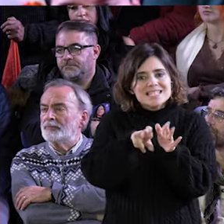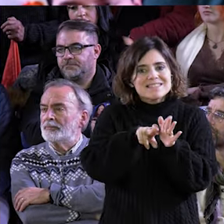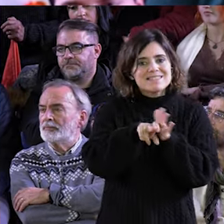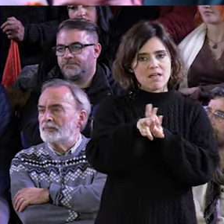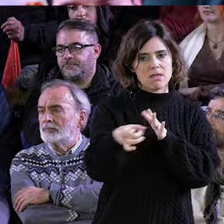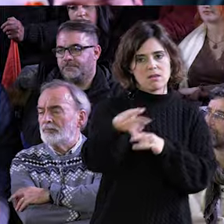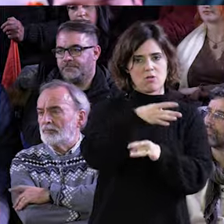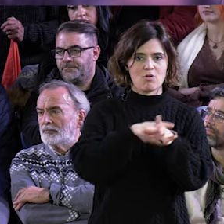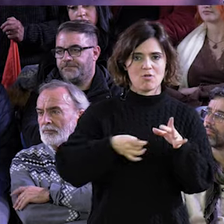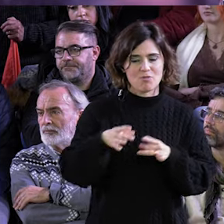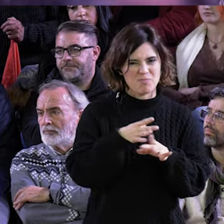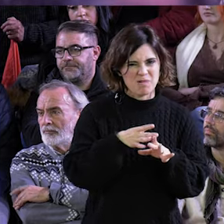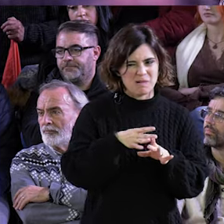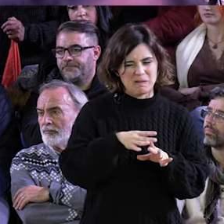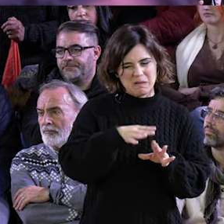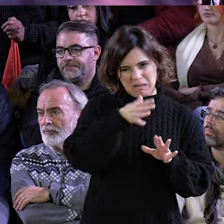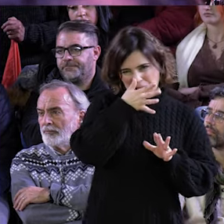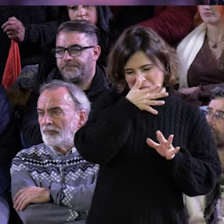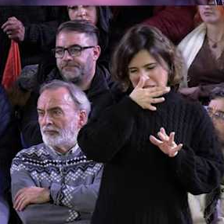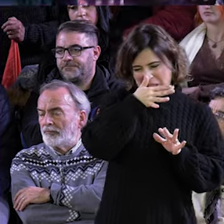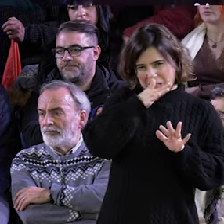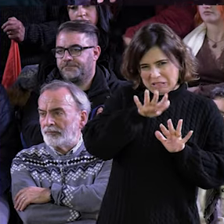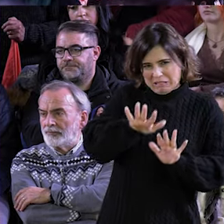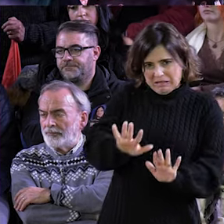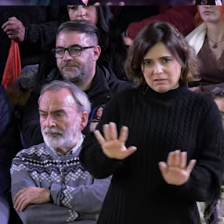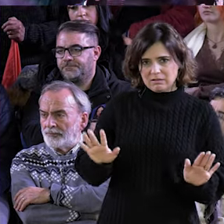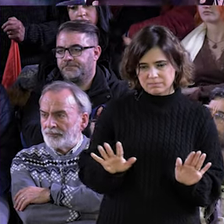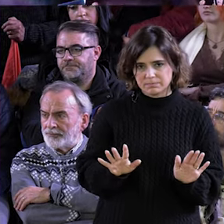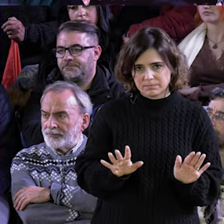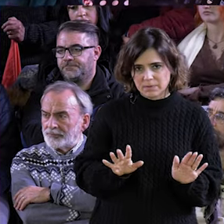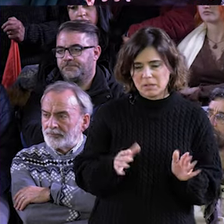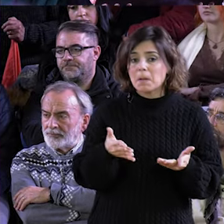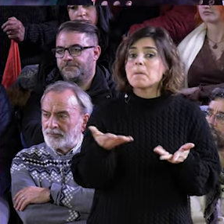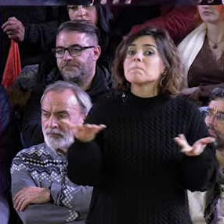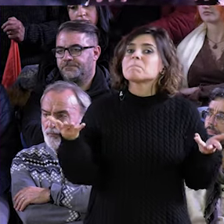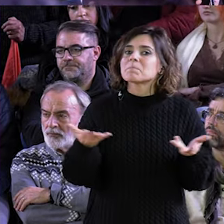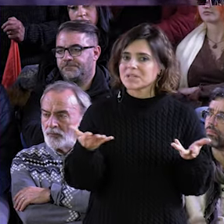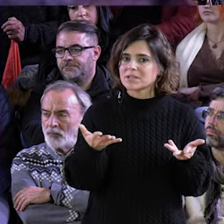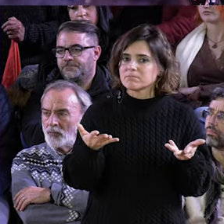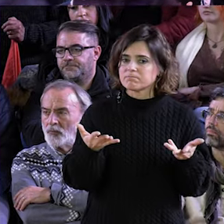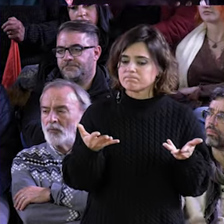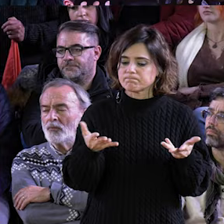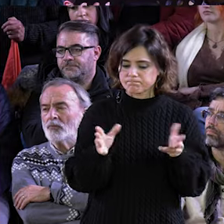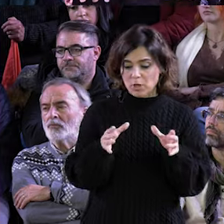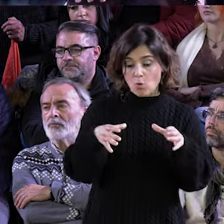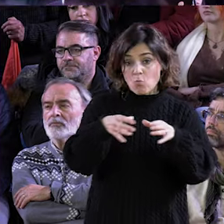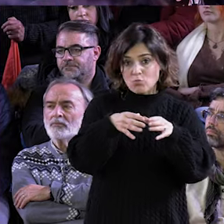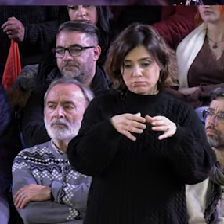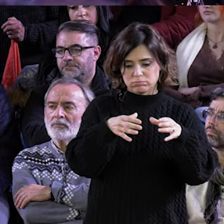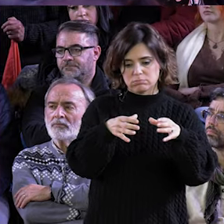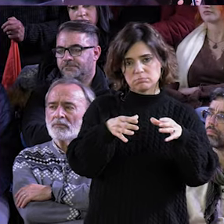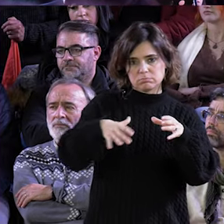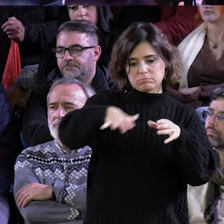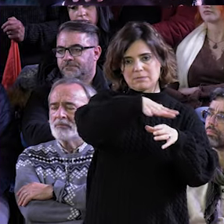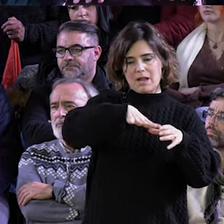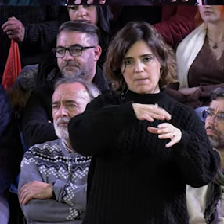tem causado muita incomodidade na União Europeia. E tudo isto para quê? para que o setor imobiliário de luxo ganhe mais uns